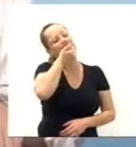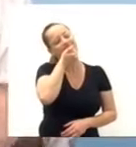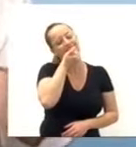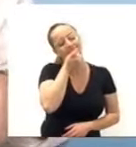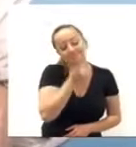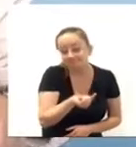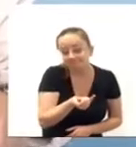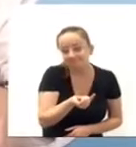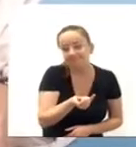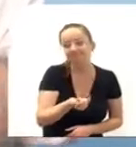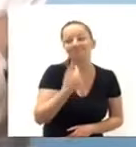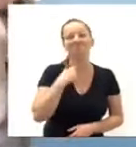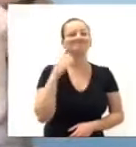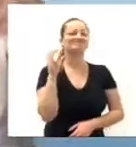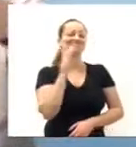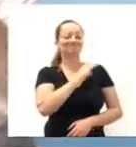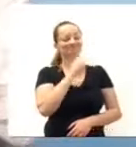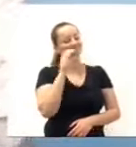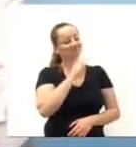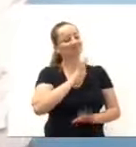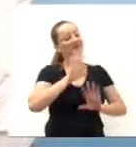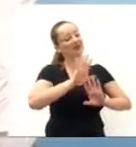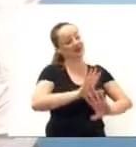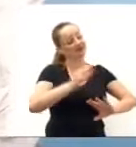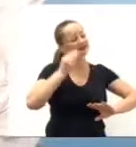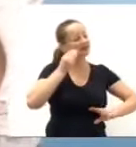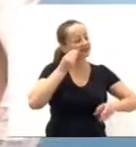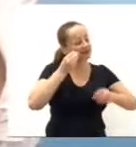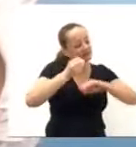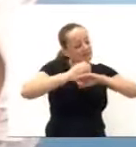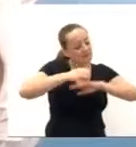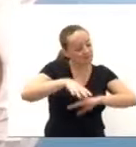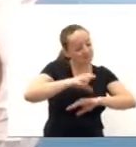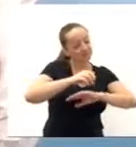na correria, mas eu tentei passar aí